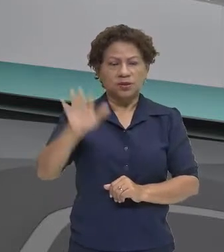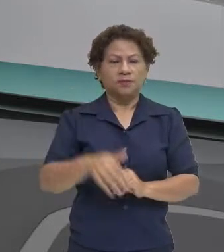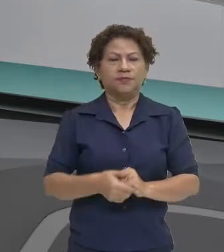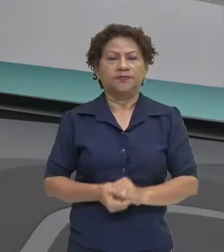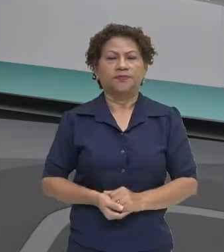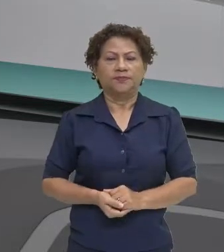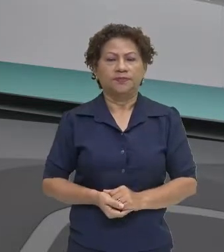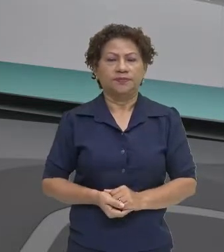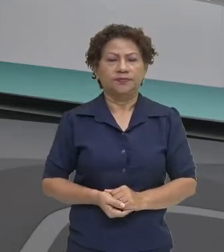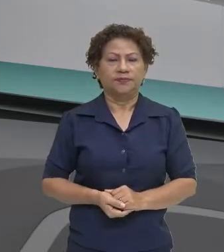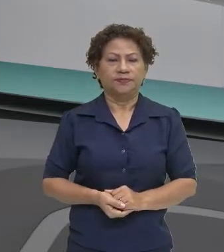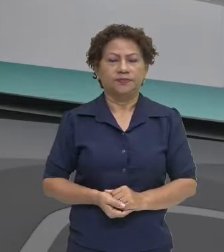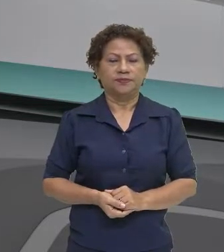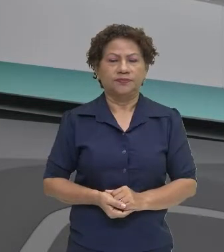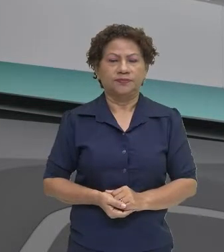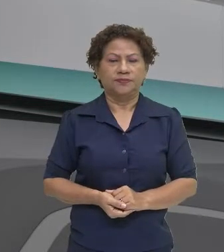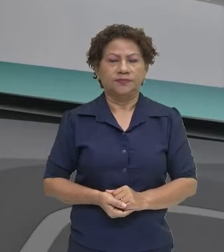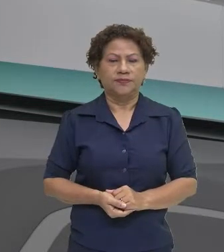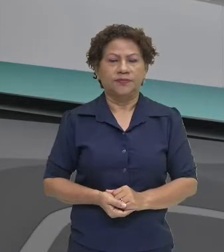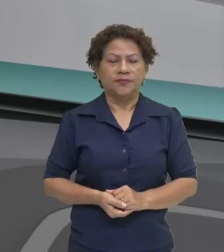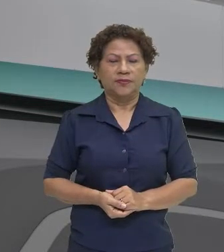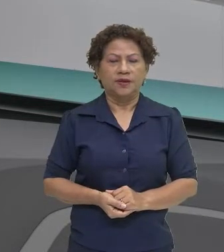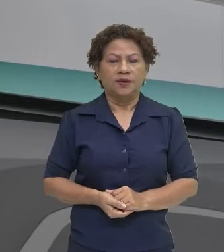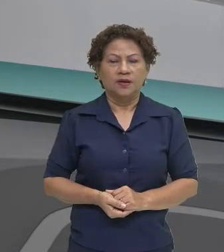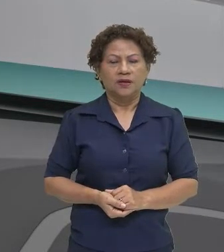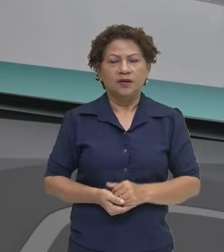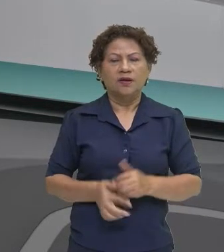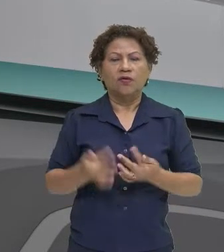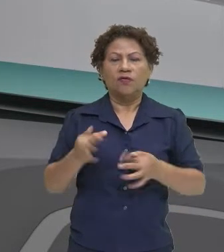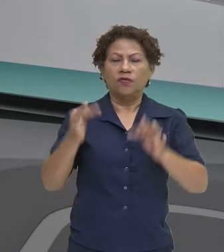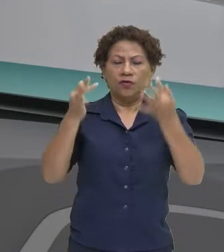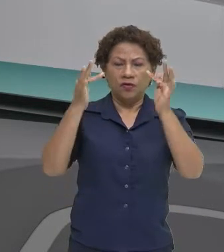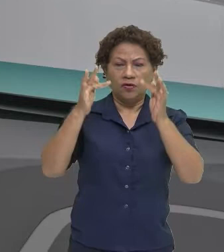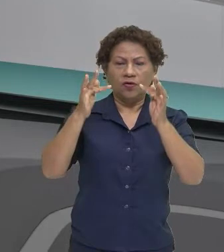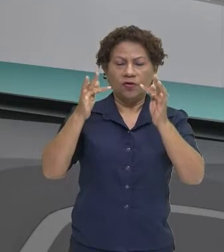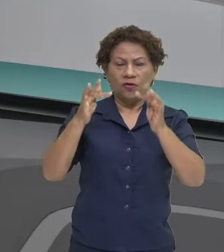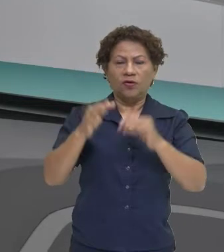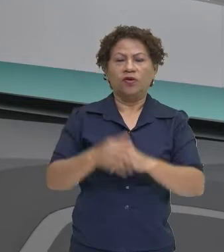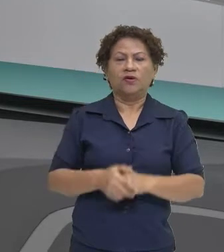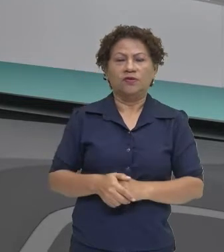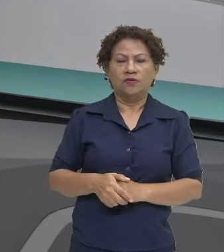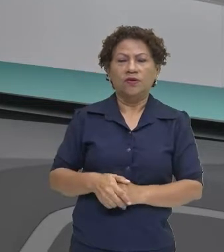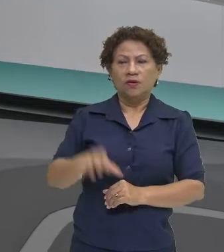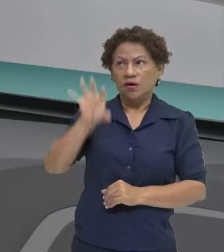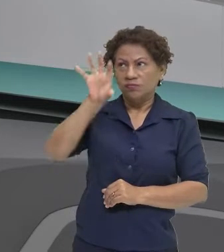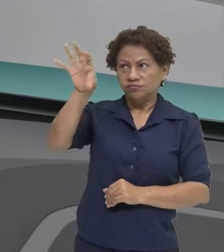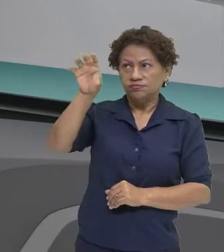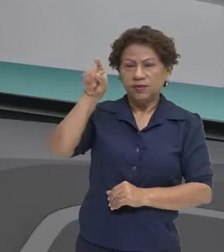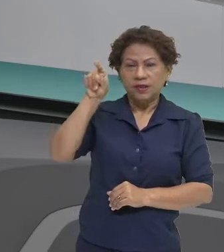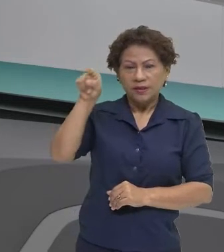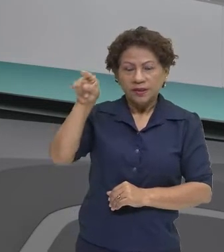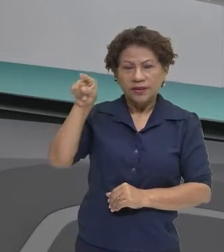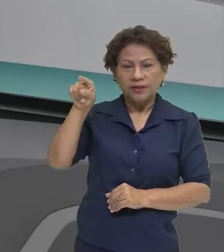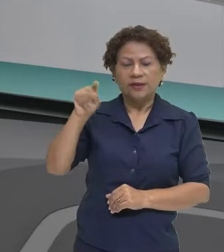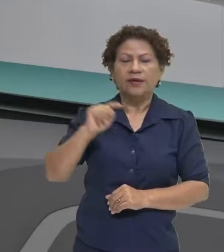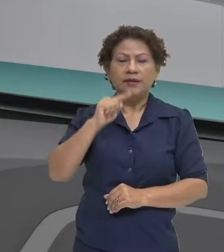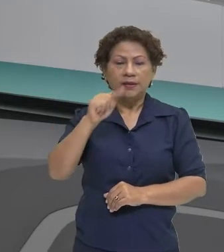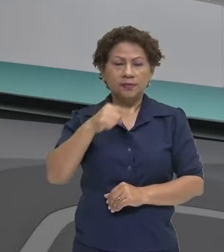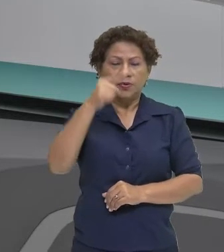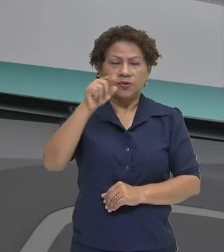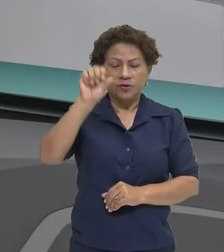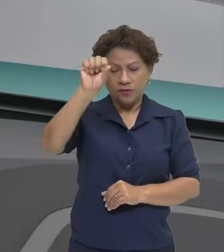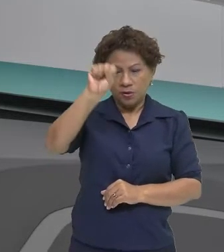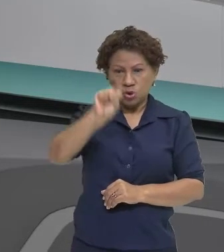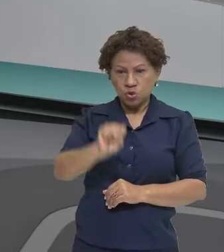Aí, falando desse folclore do Centro-Oeste, nós passamos para onde? Para a região Sul, certo?